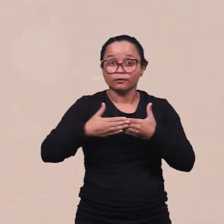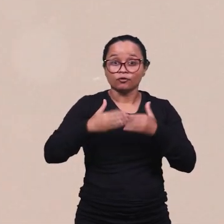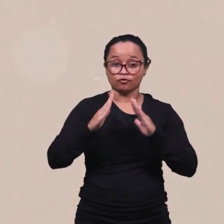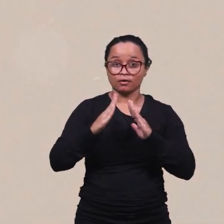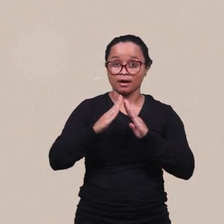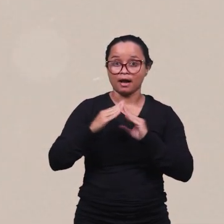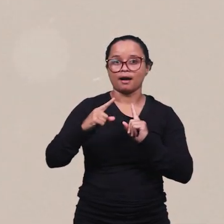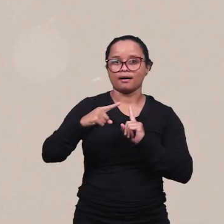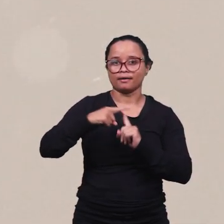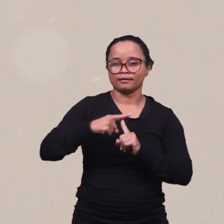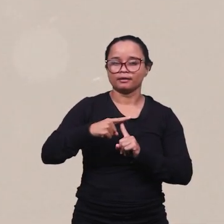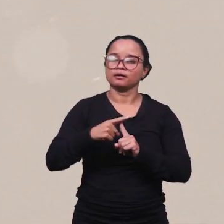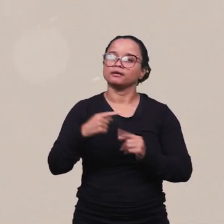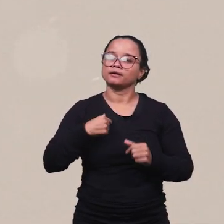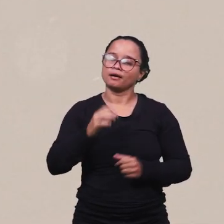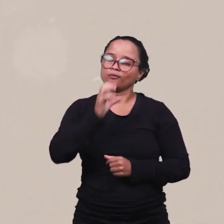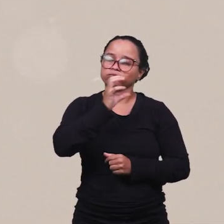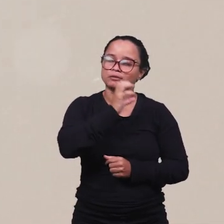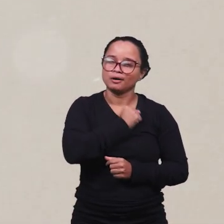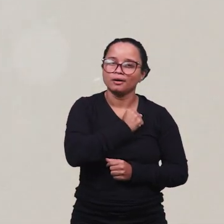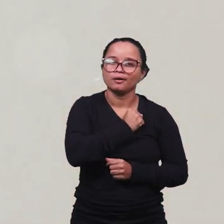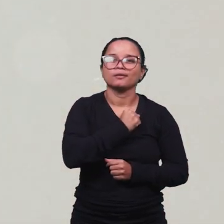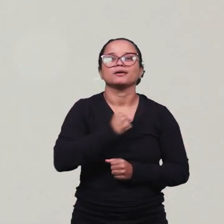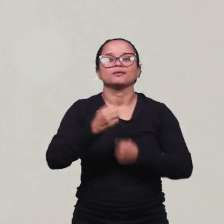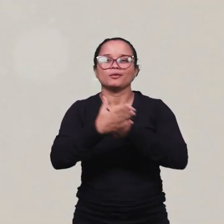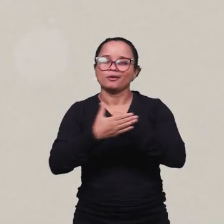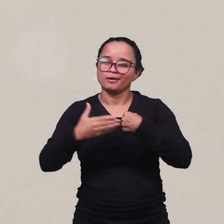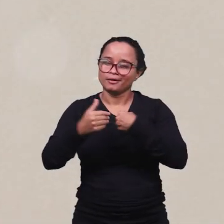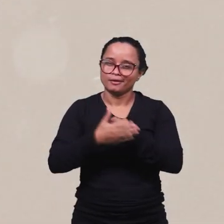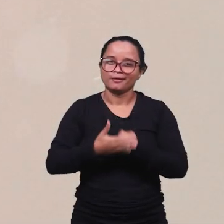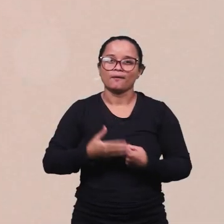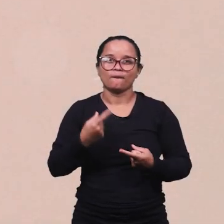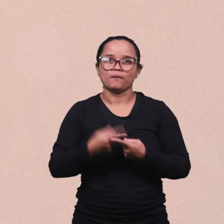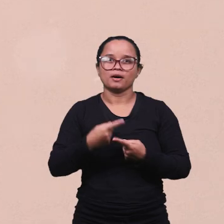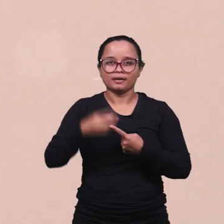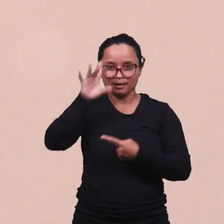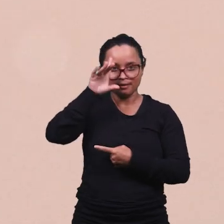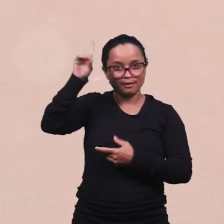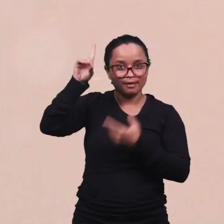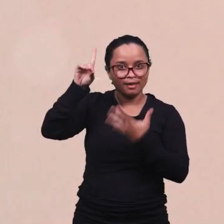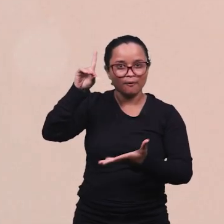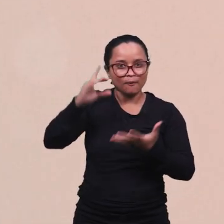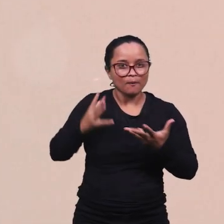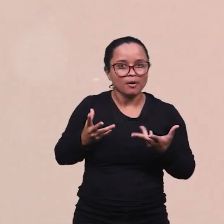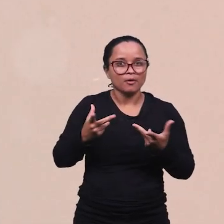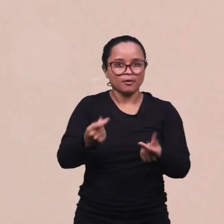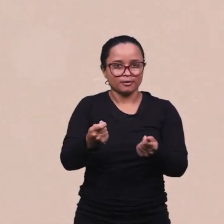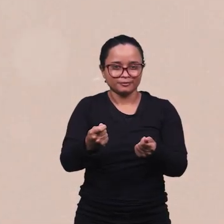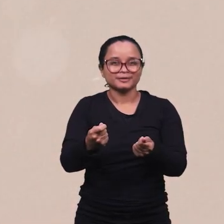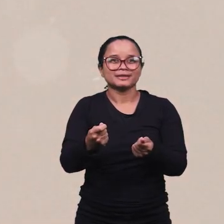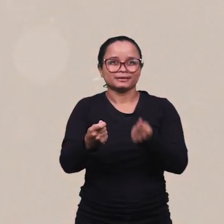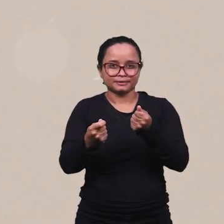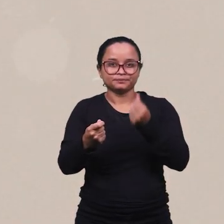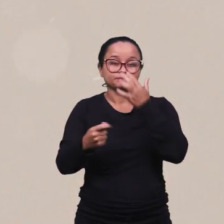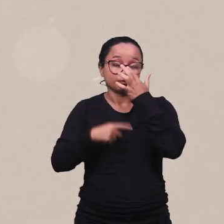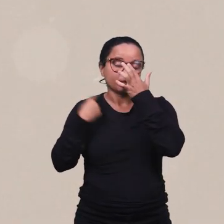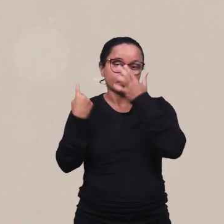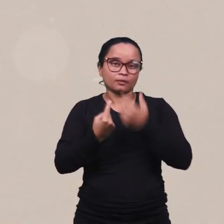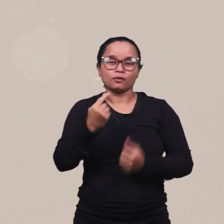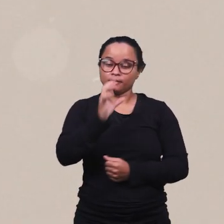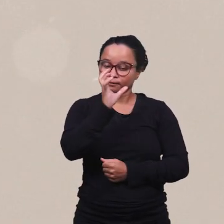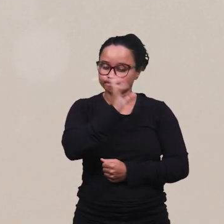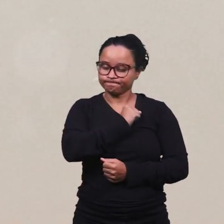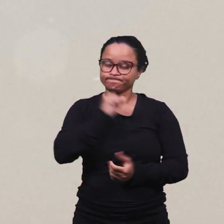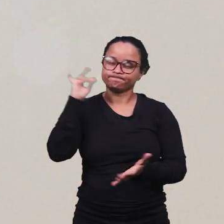obrigação, mas é com muito amor e carinho, porque a esse Deus maravilhoso a